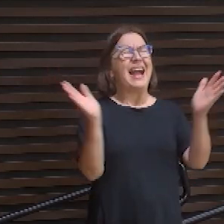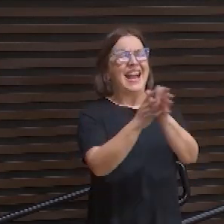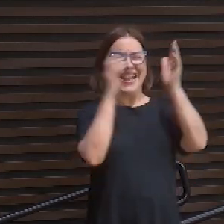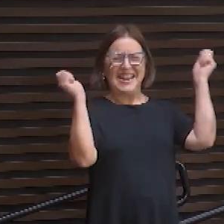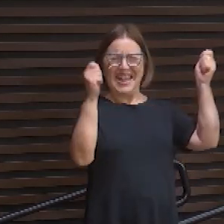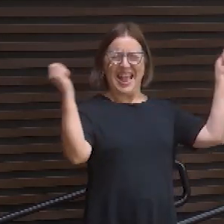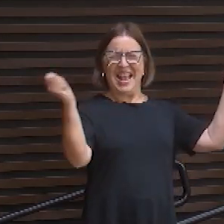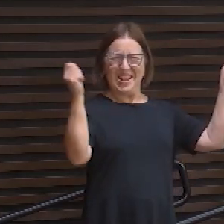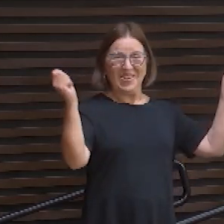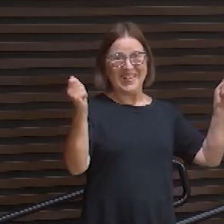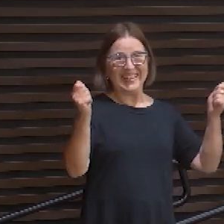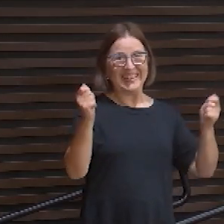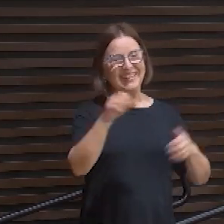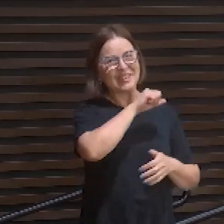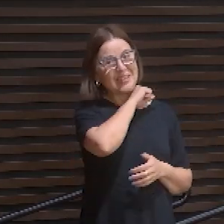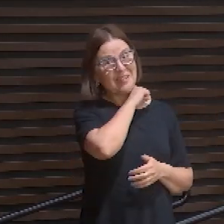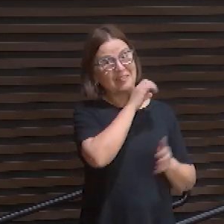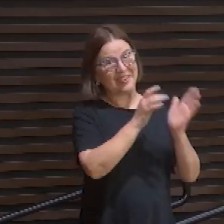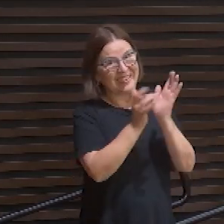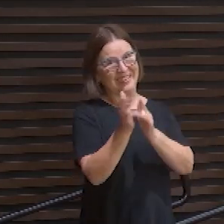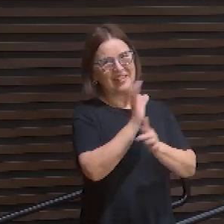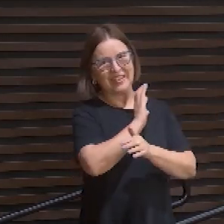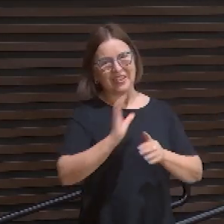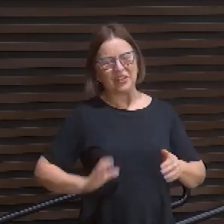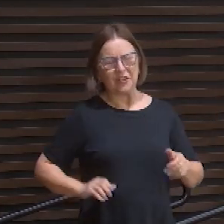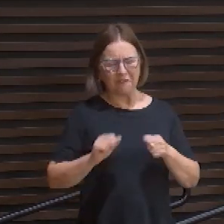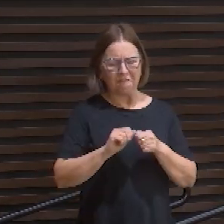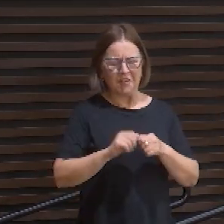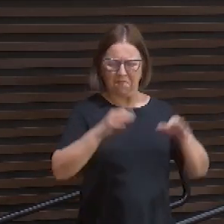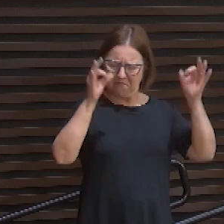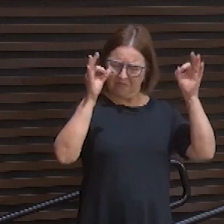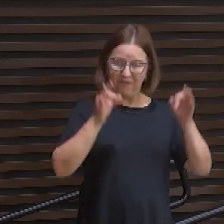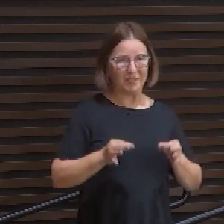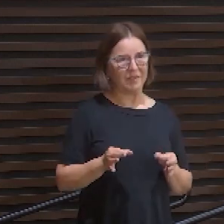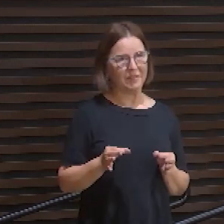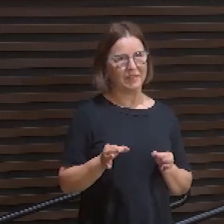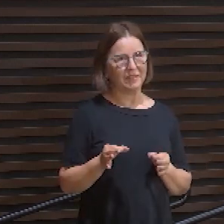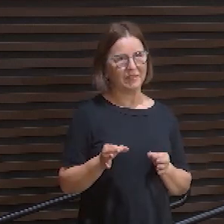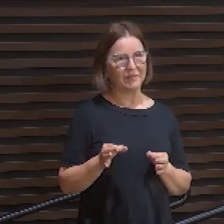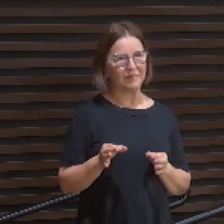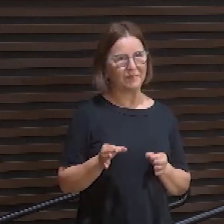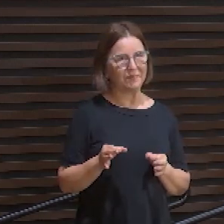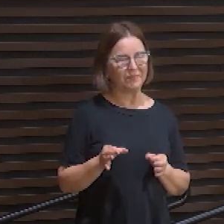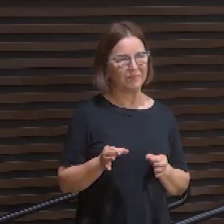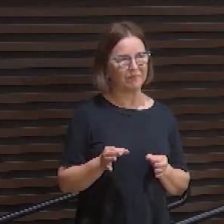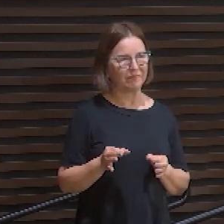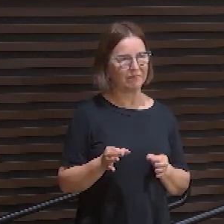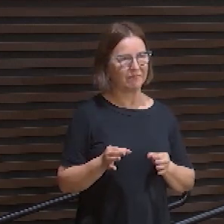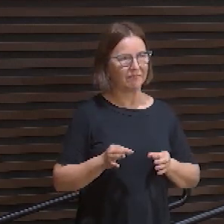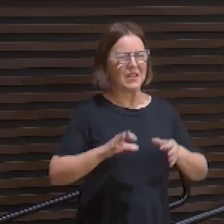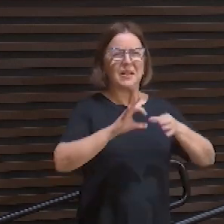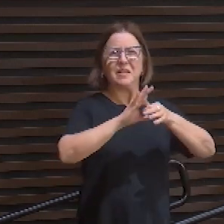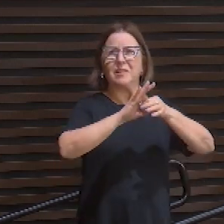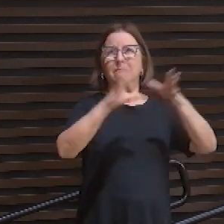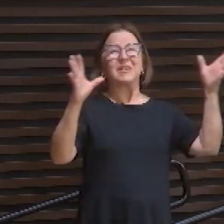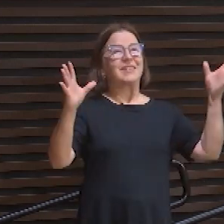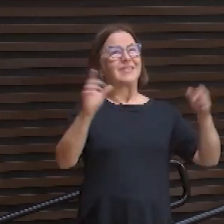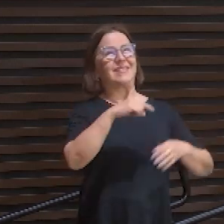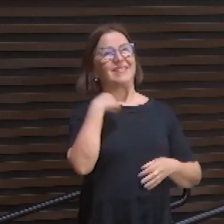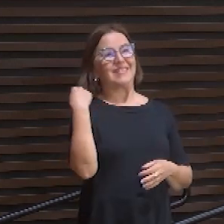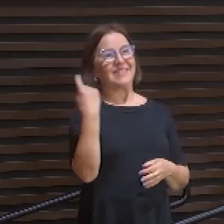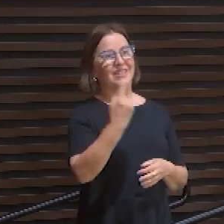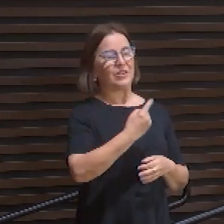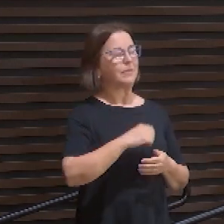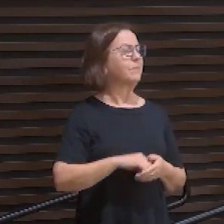sacrifício de Jesus Cristo fez perfeitamente uma libertação nossa.